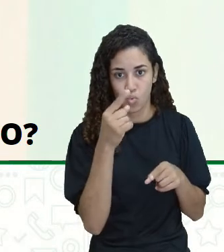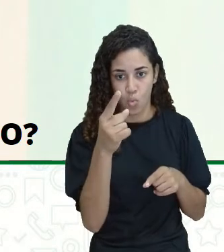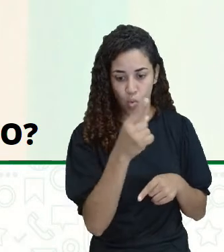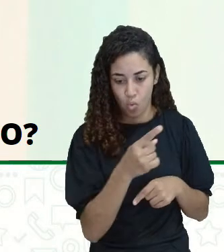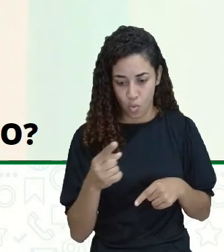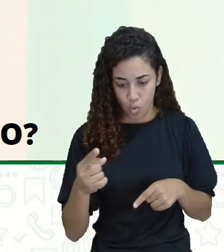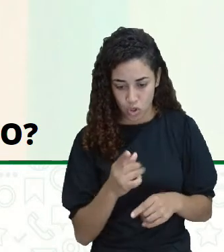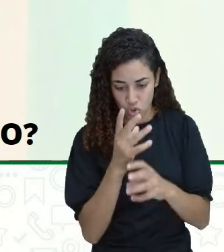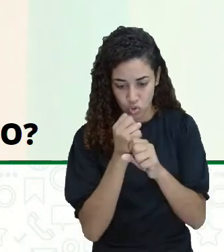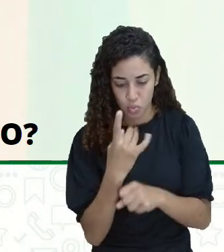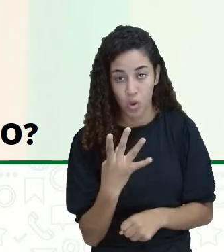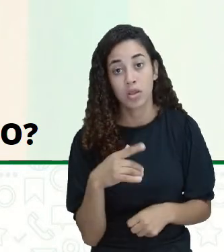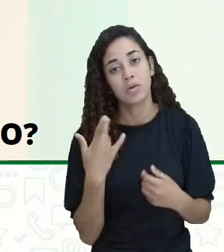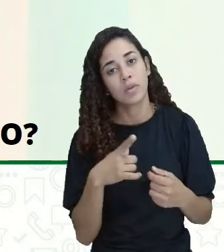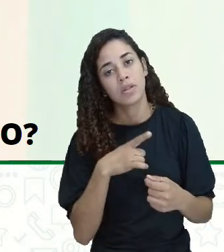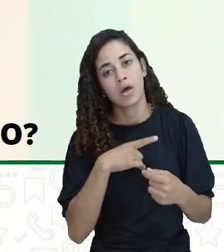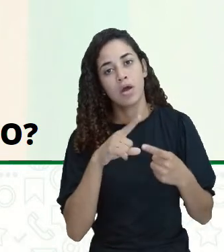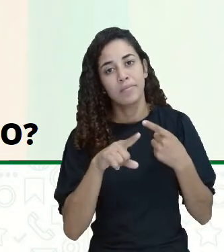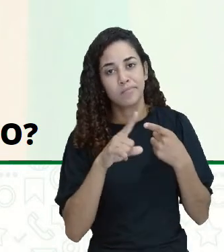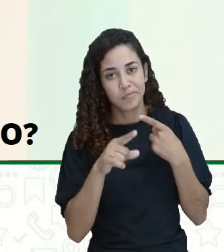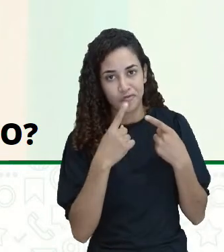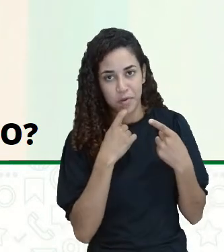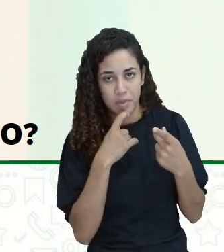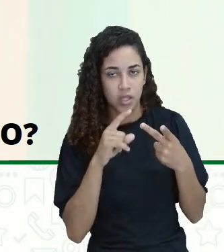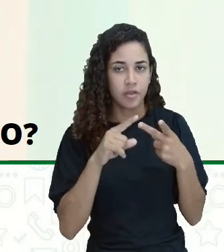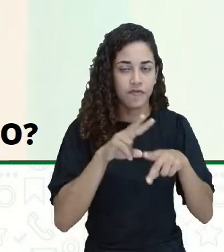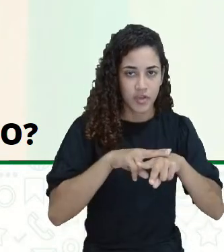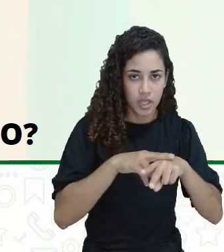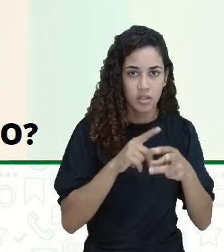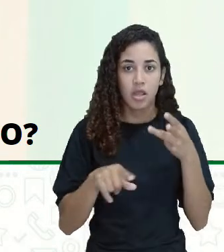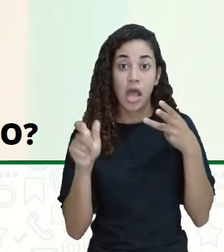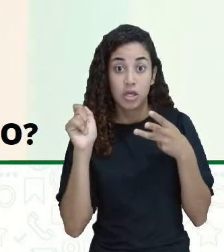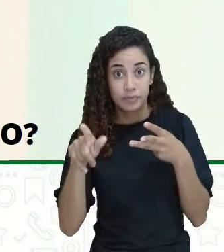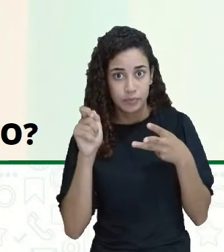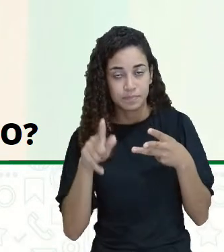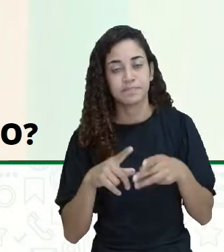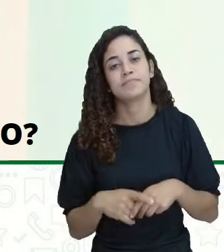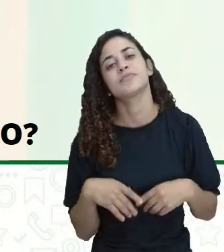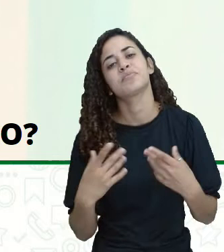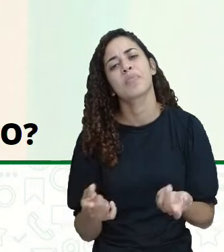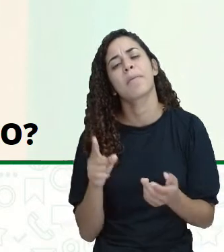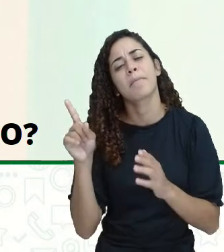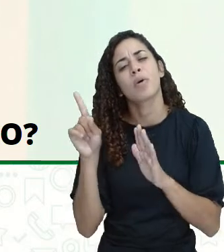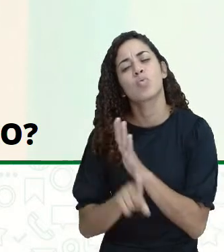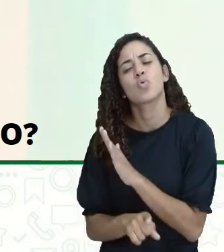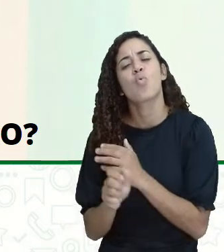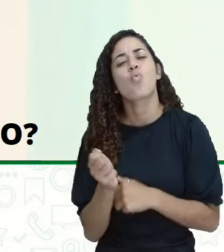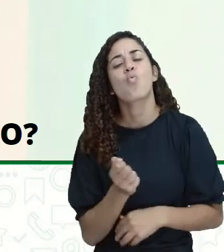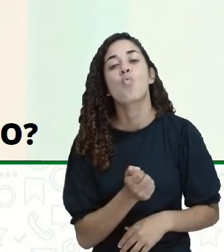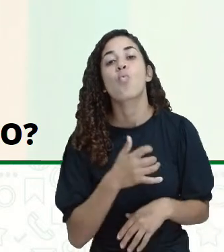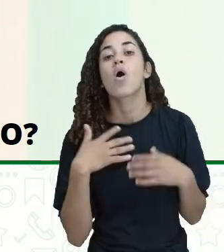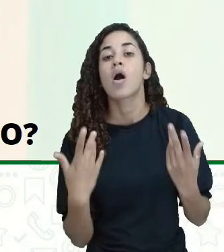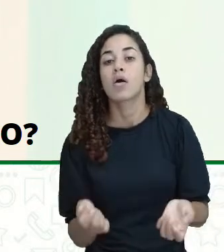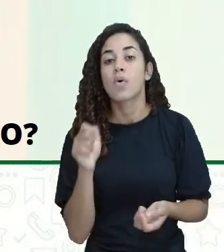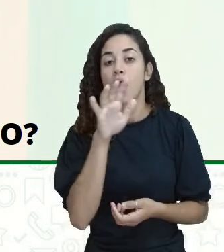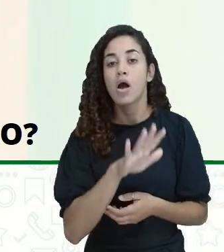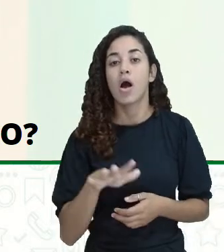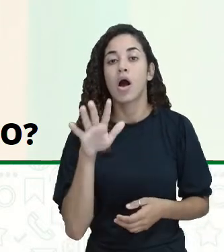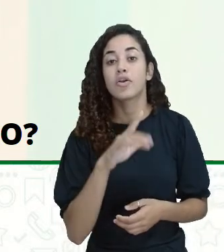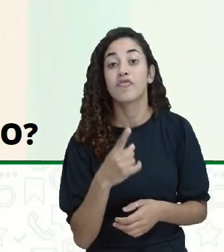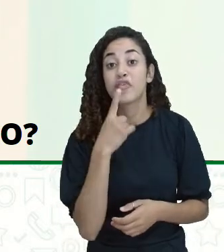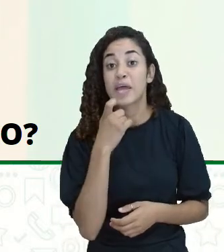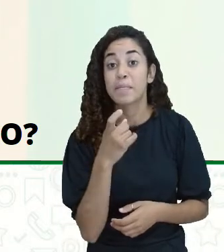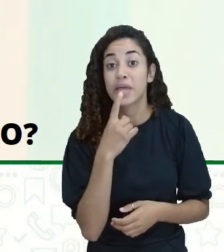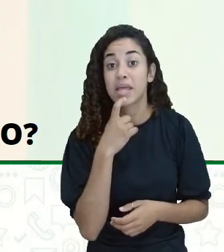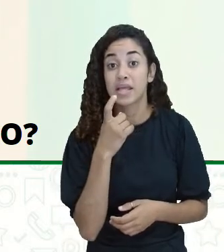figura vermelha, tenho uma figura verde e tenho uma figura azul. E ele está me perguntando qual a área do polígono vermelho. E vocês